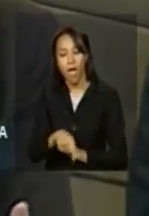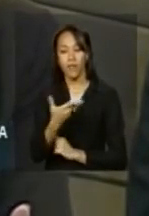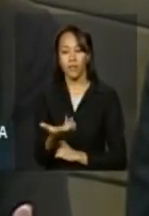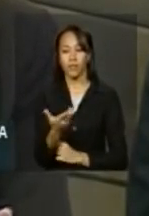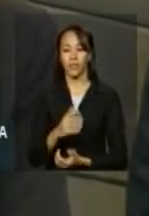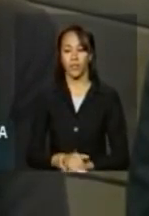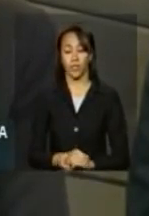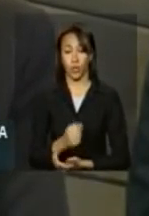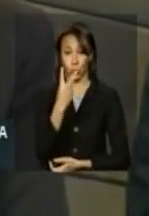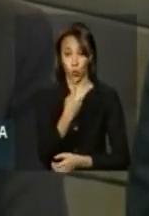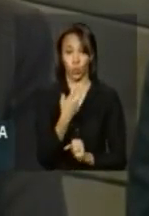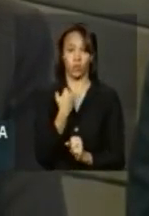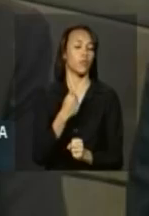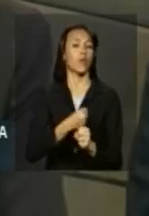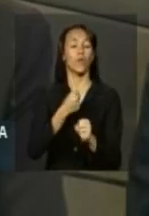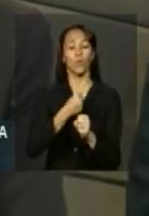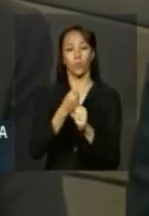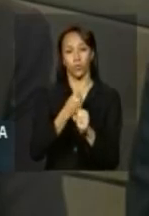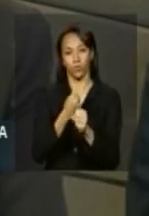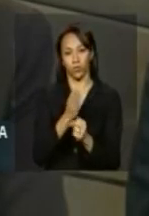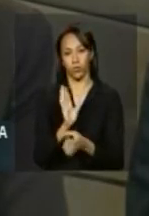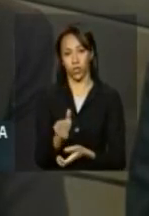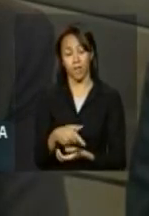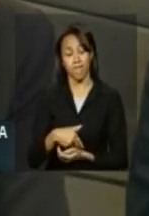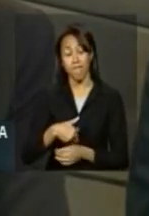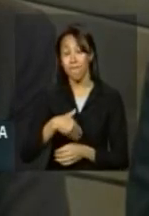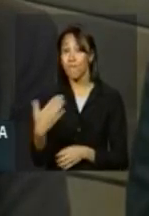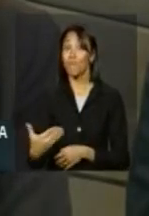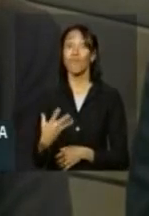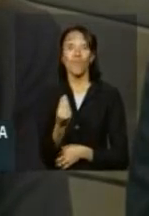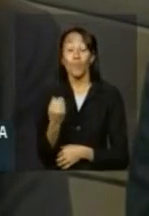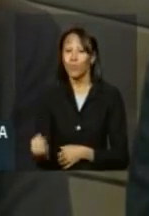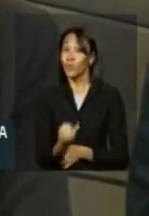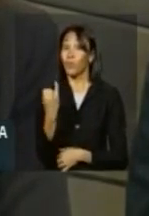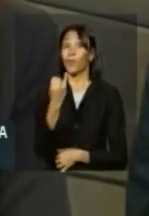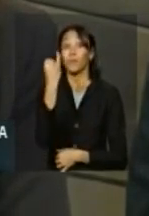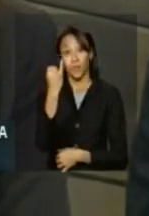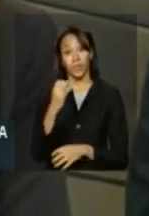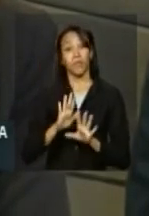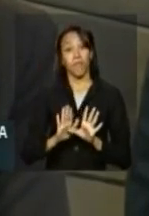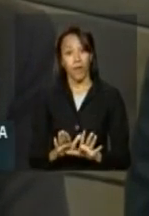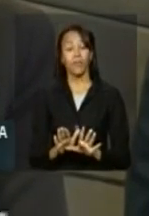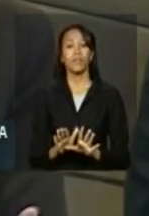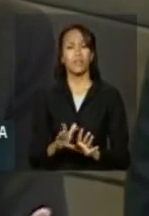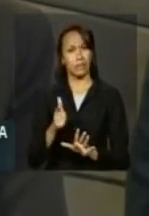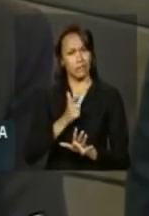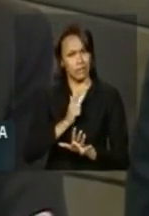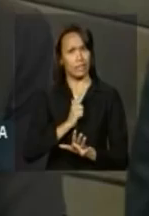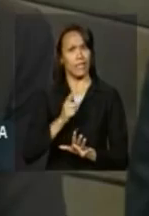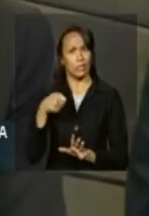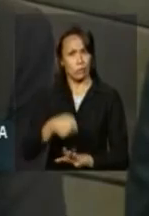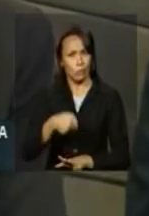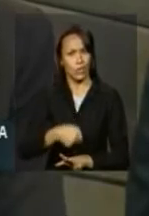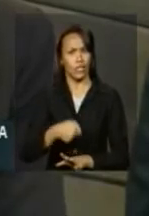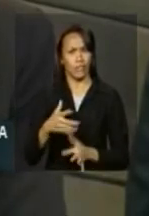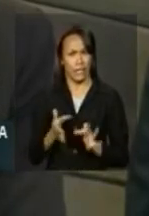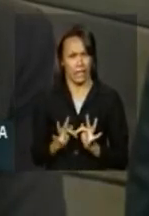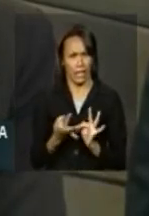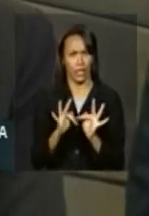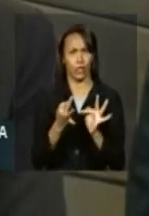As duas obras são muito importantes, mas também tem um nível de exigência